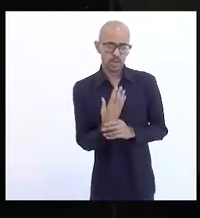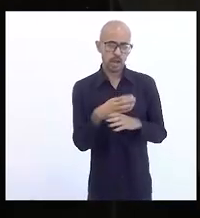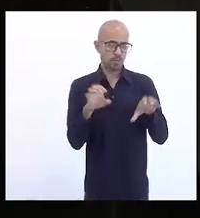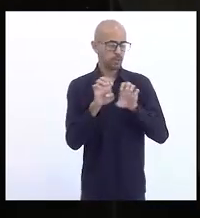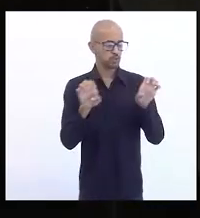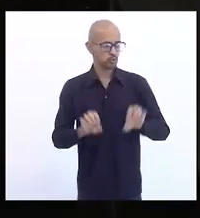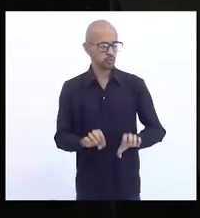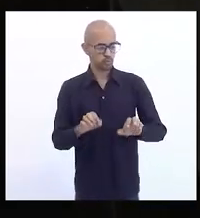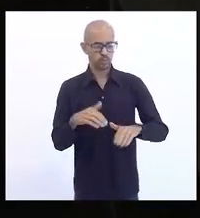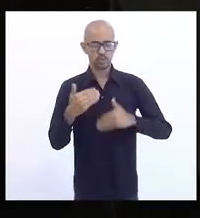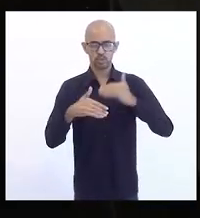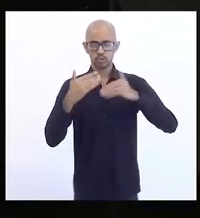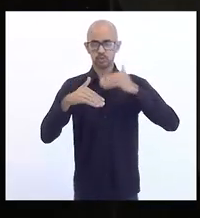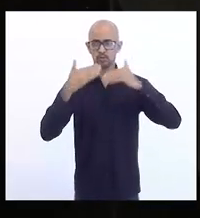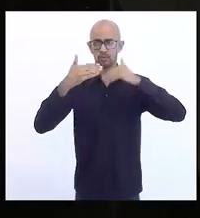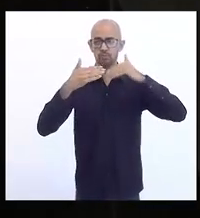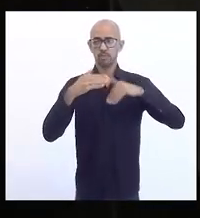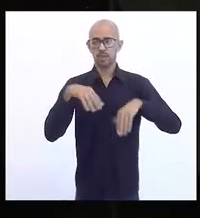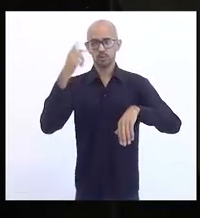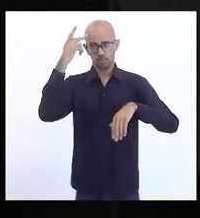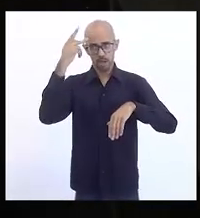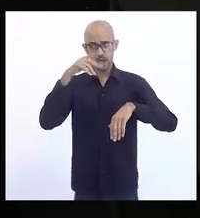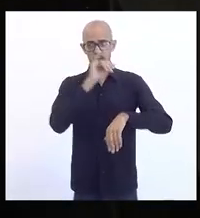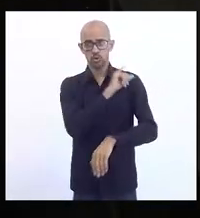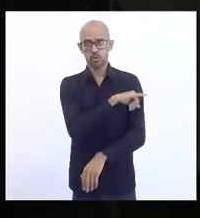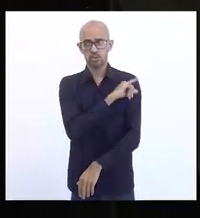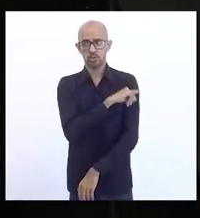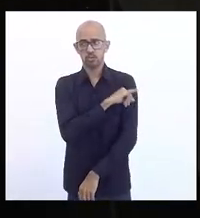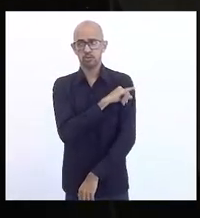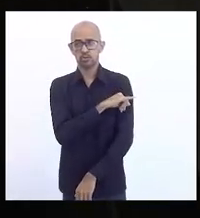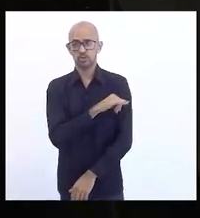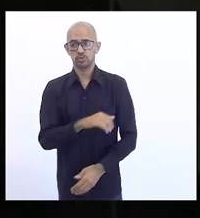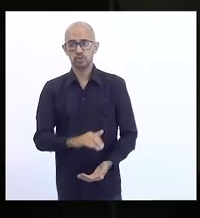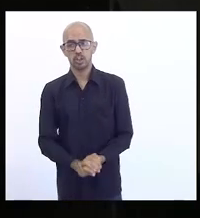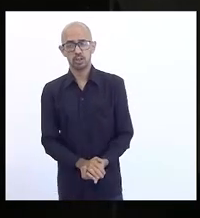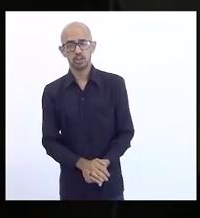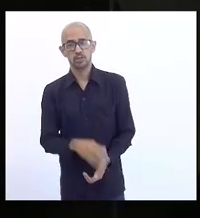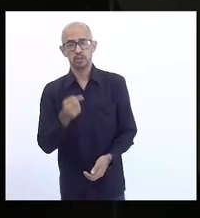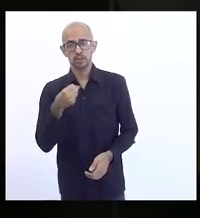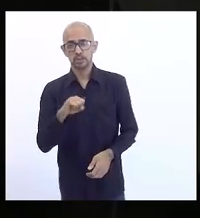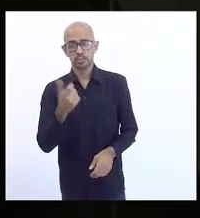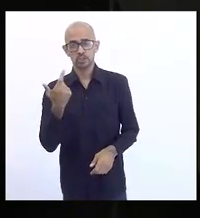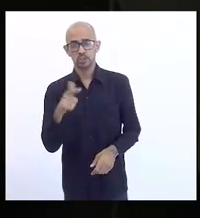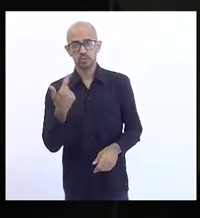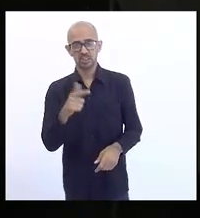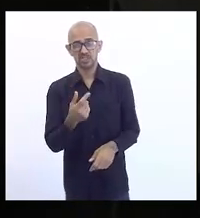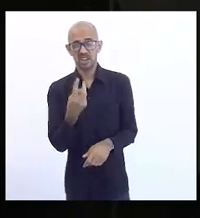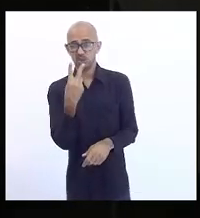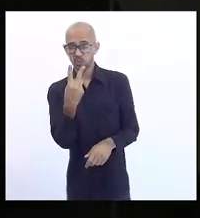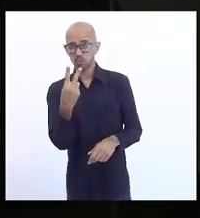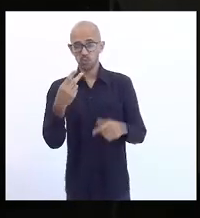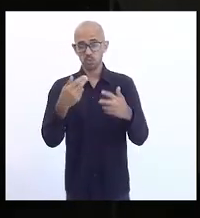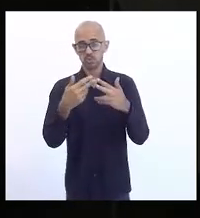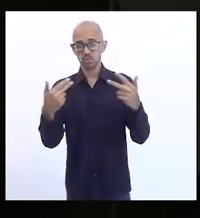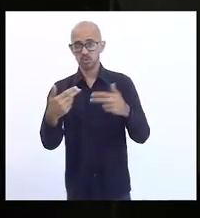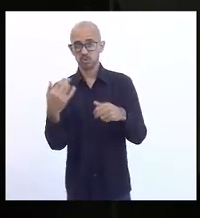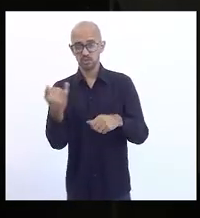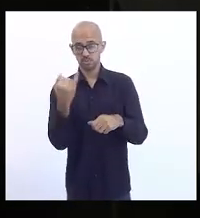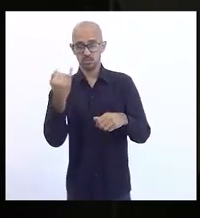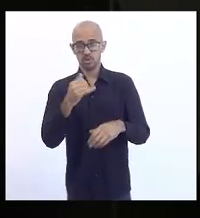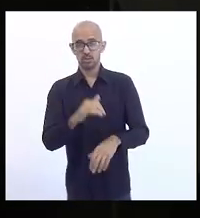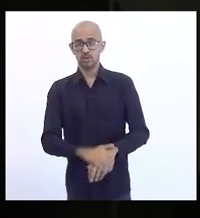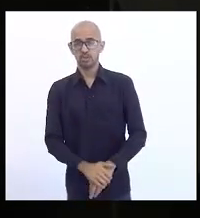agenda de desenvolvimento para o Rio de Janeiro sem que a gente enfrente duas questões muito centrais. A primeira